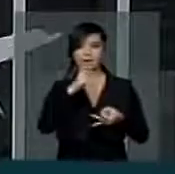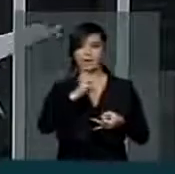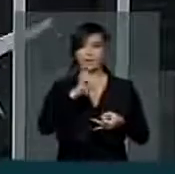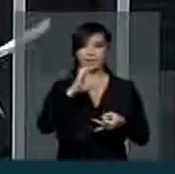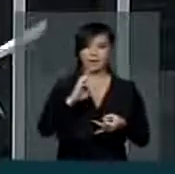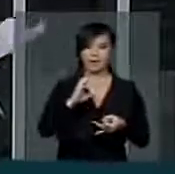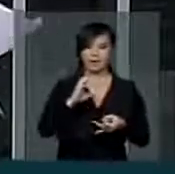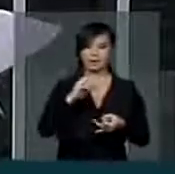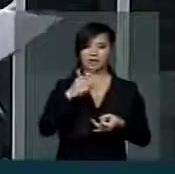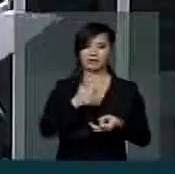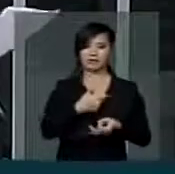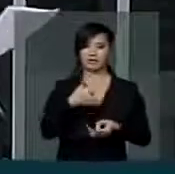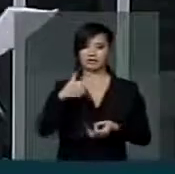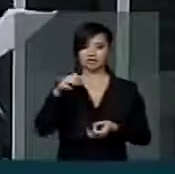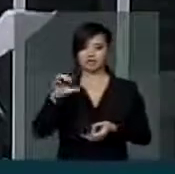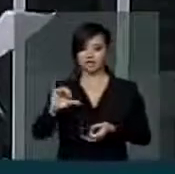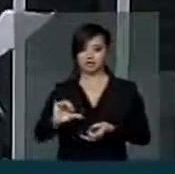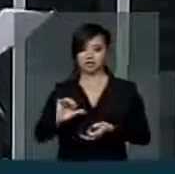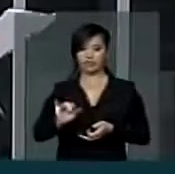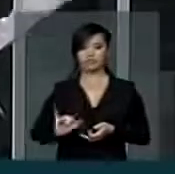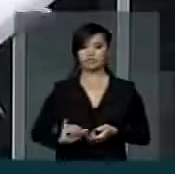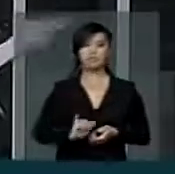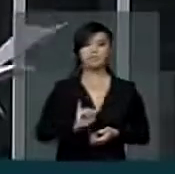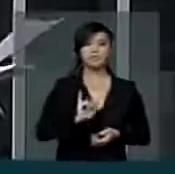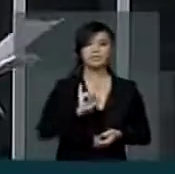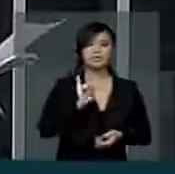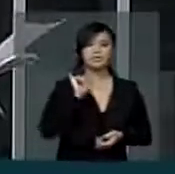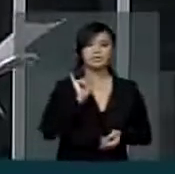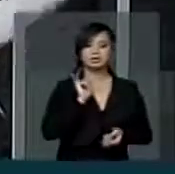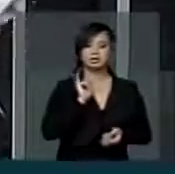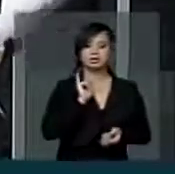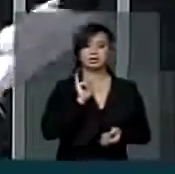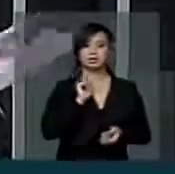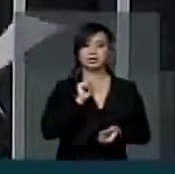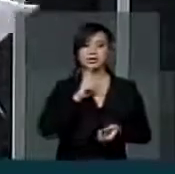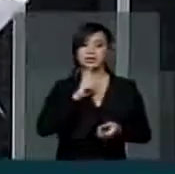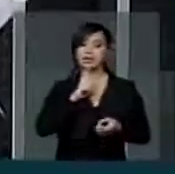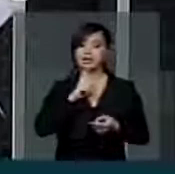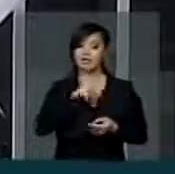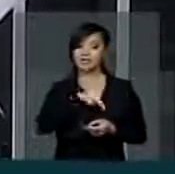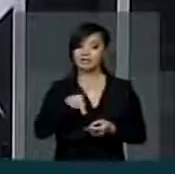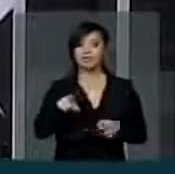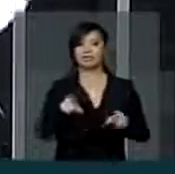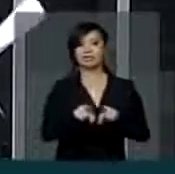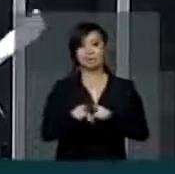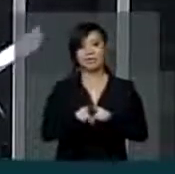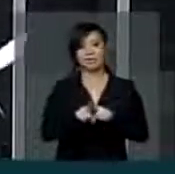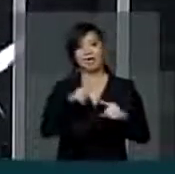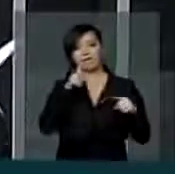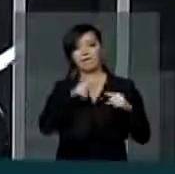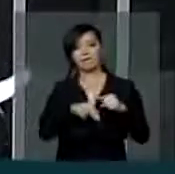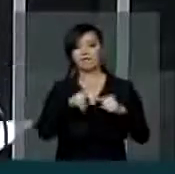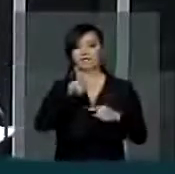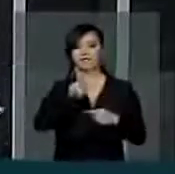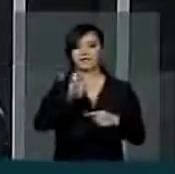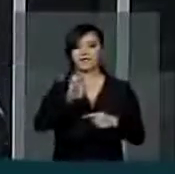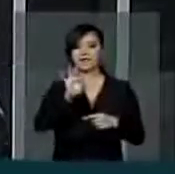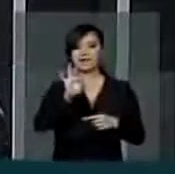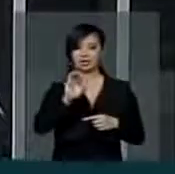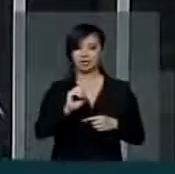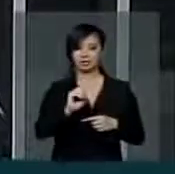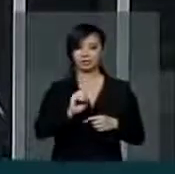importância a PEC 29, que foi vetada, parte dela. A PEC não, a lei